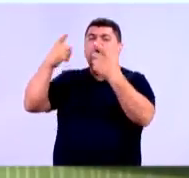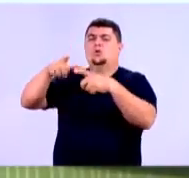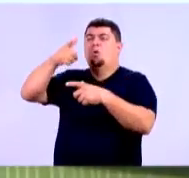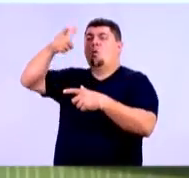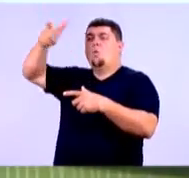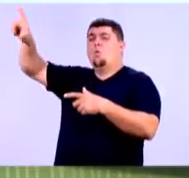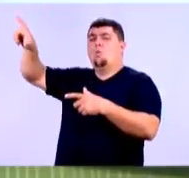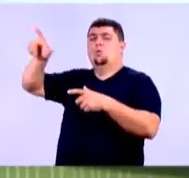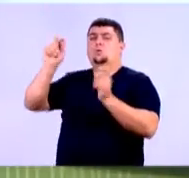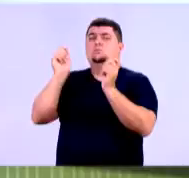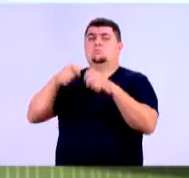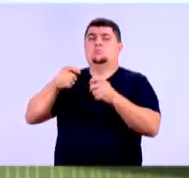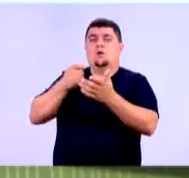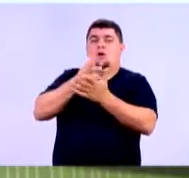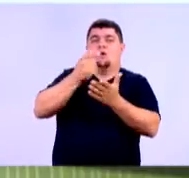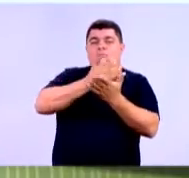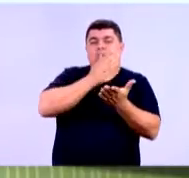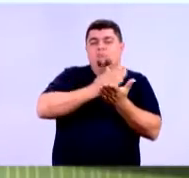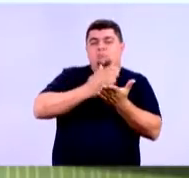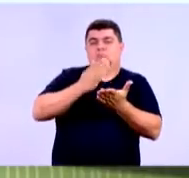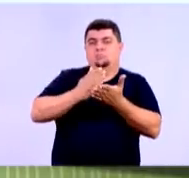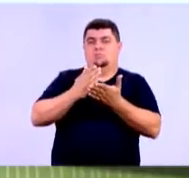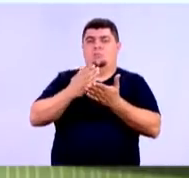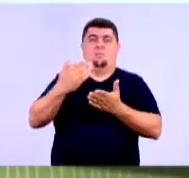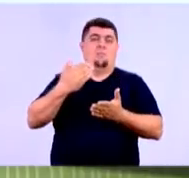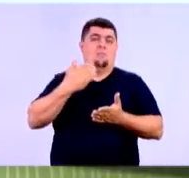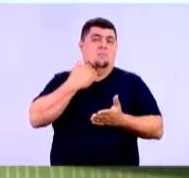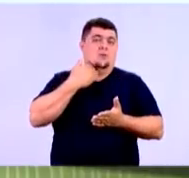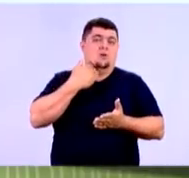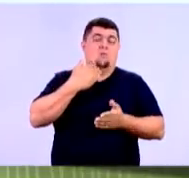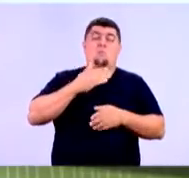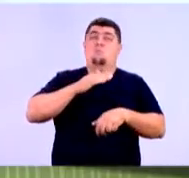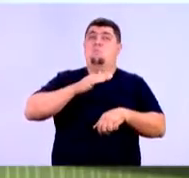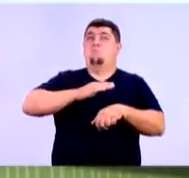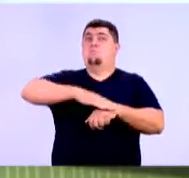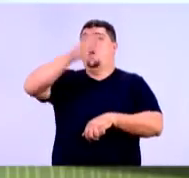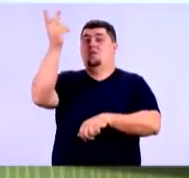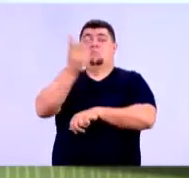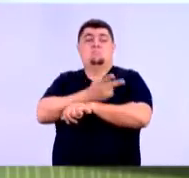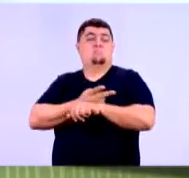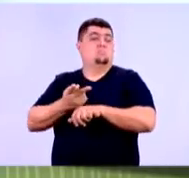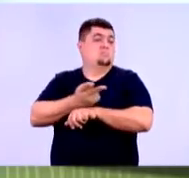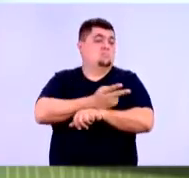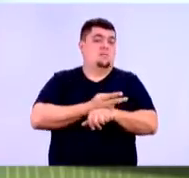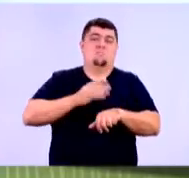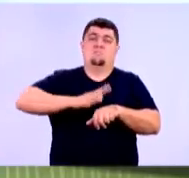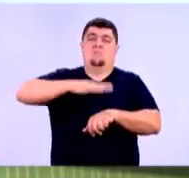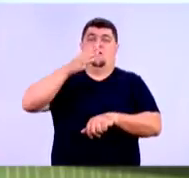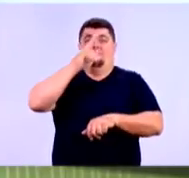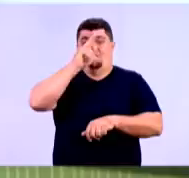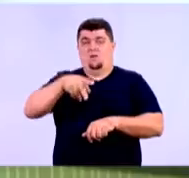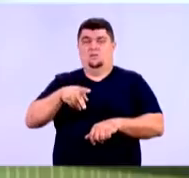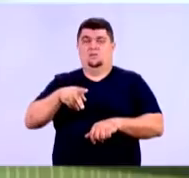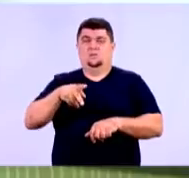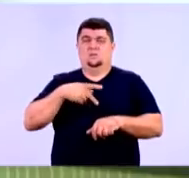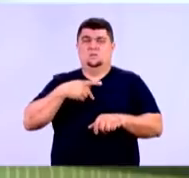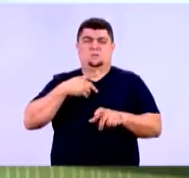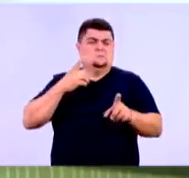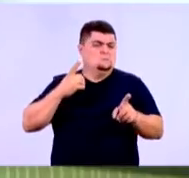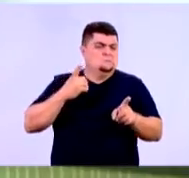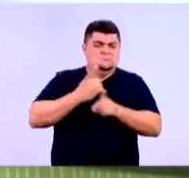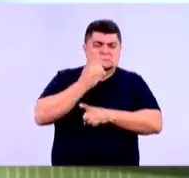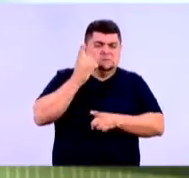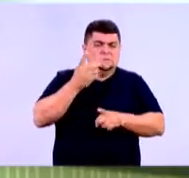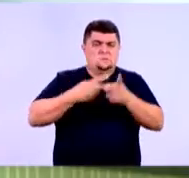você já comprou a prazo. E os bancos, então, eles têm ainda mais acesso à informação. Eles vão tentar descobrir como que é o